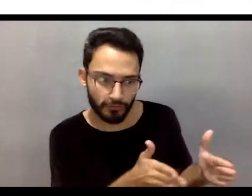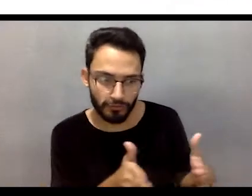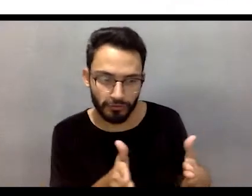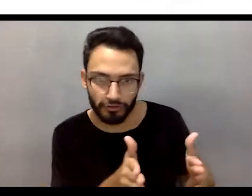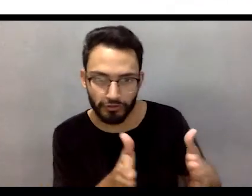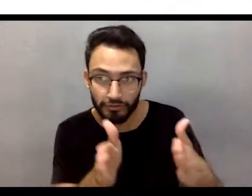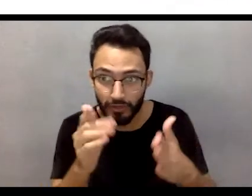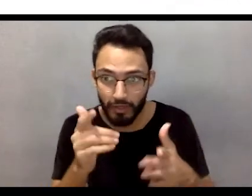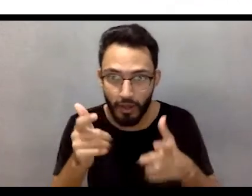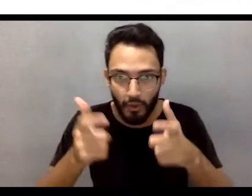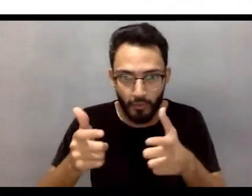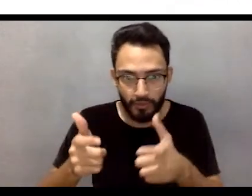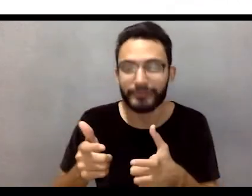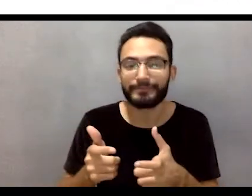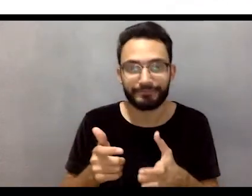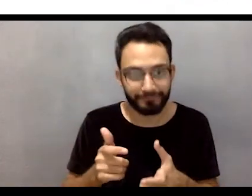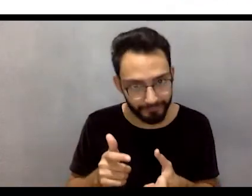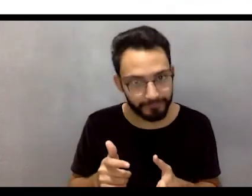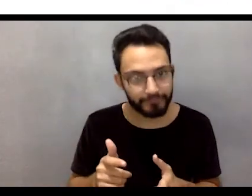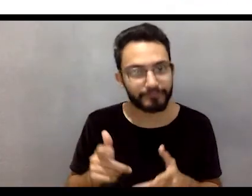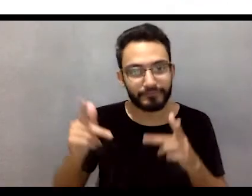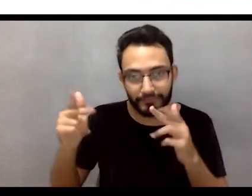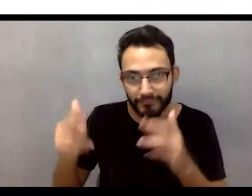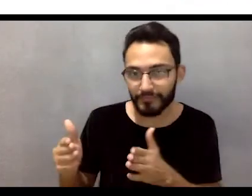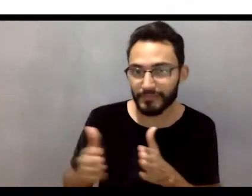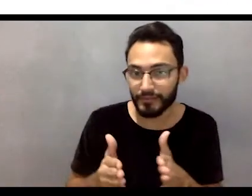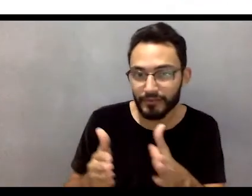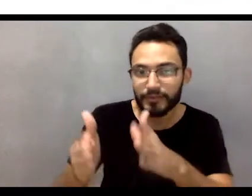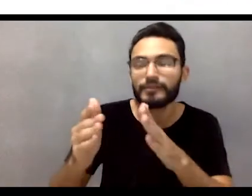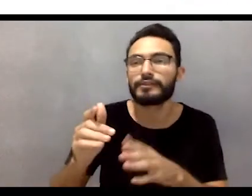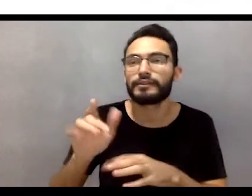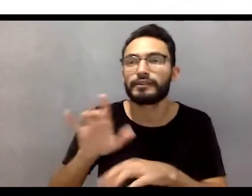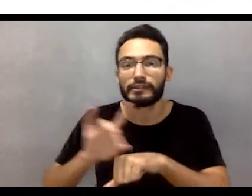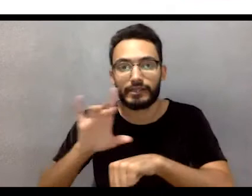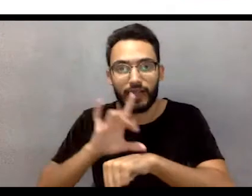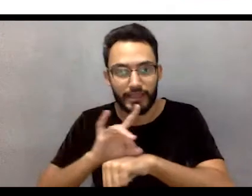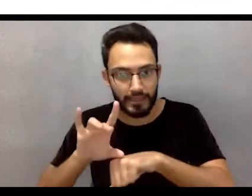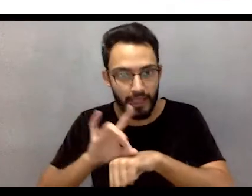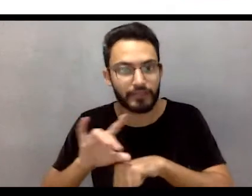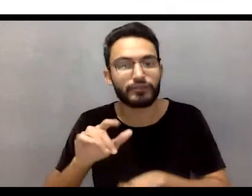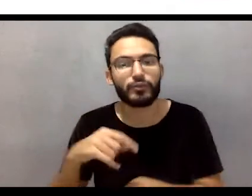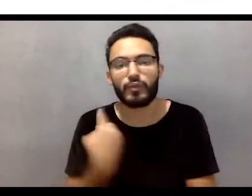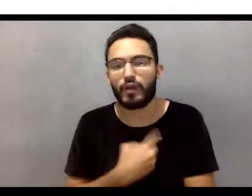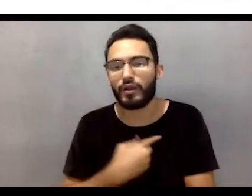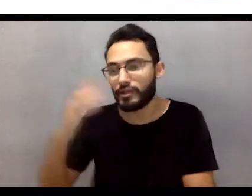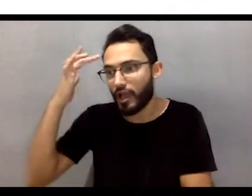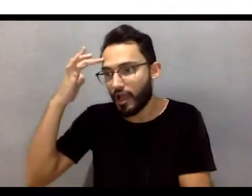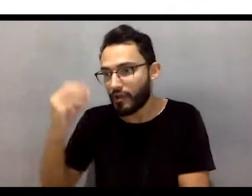Baseado nesses direcionadores estratégicos, a gente acha